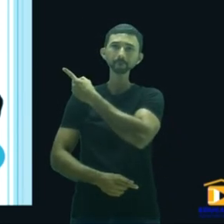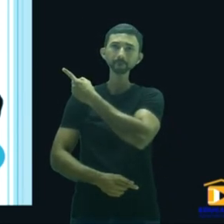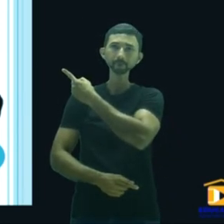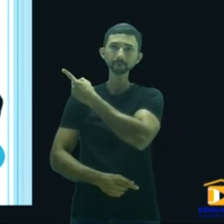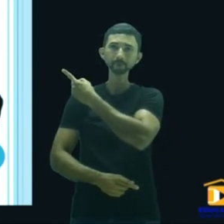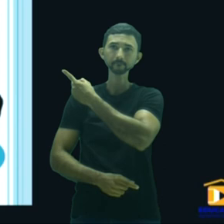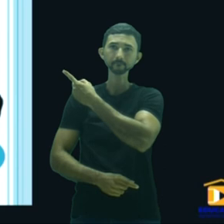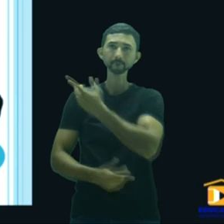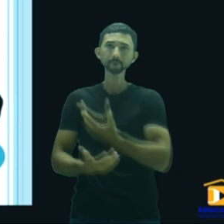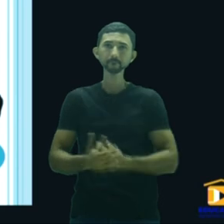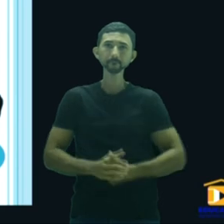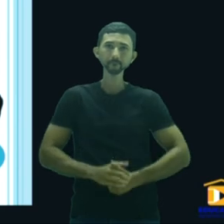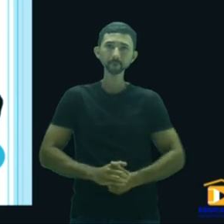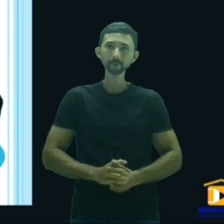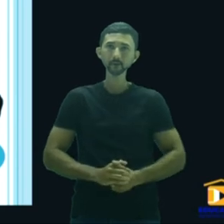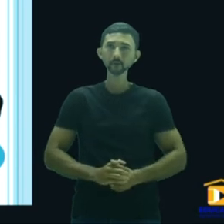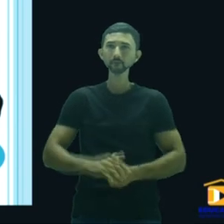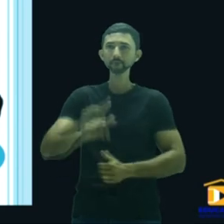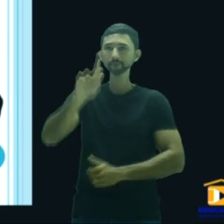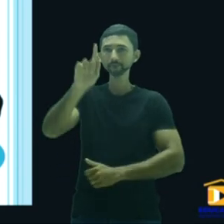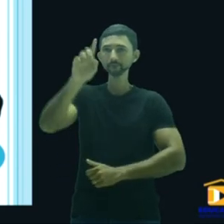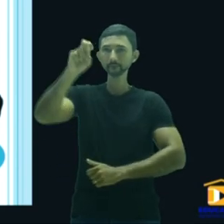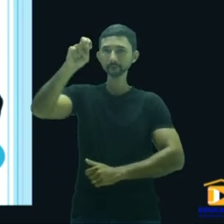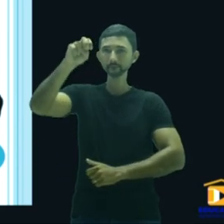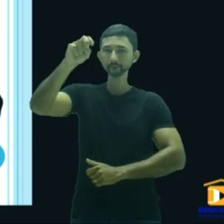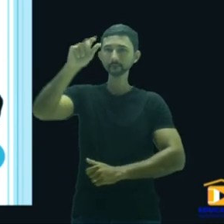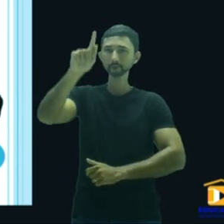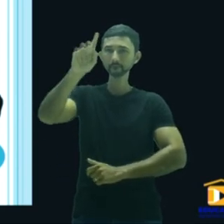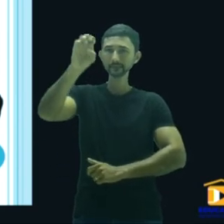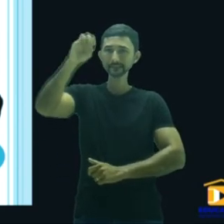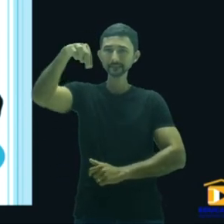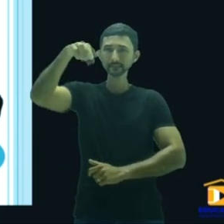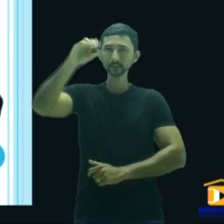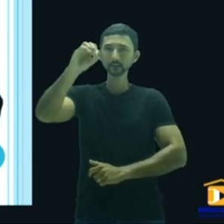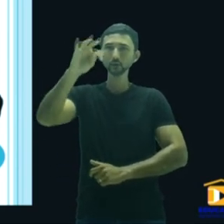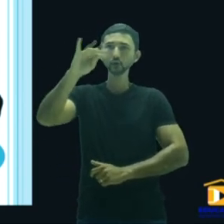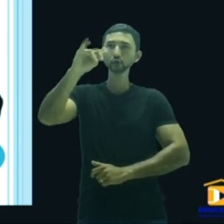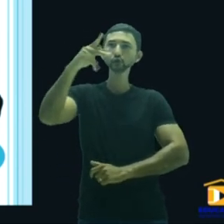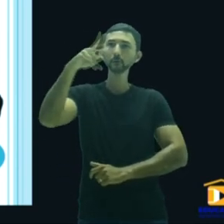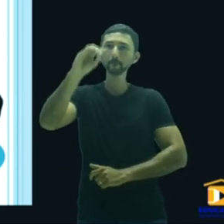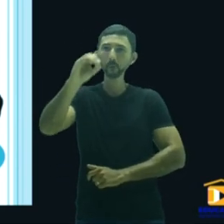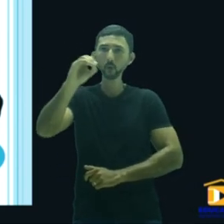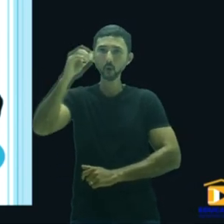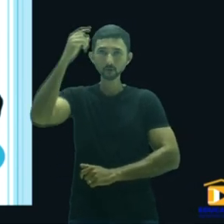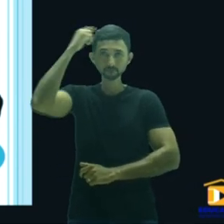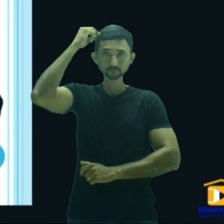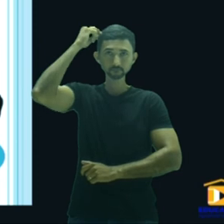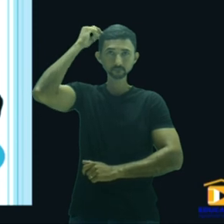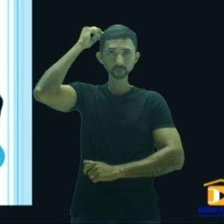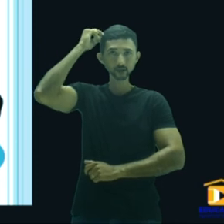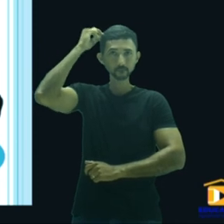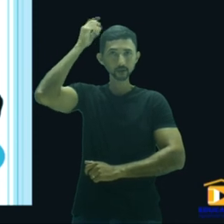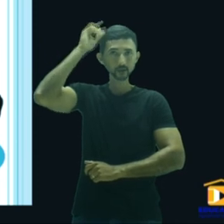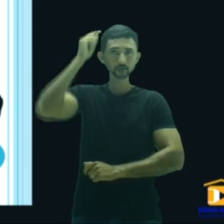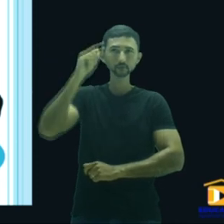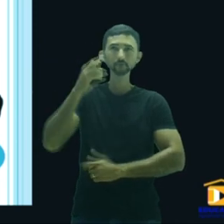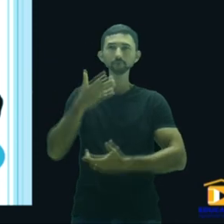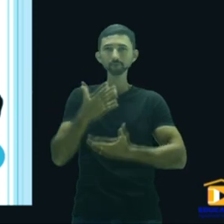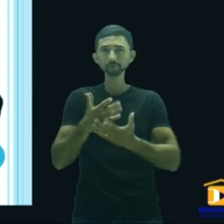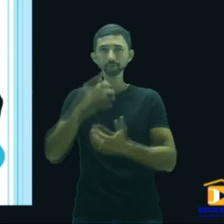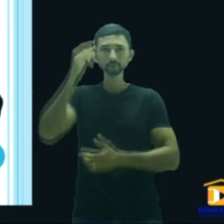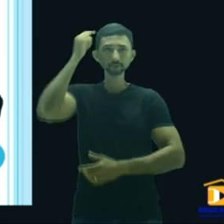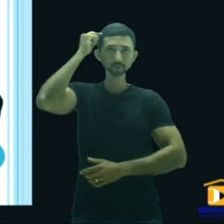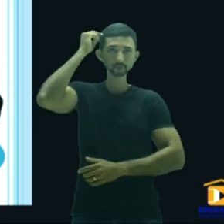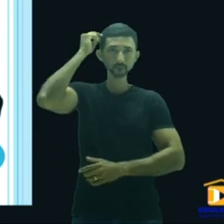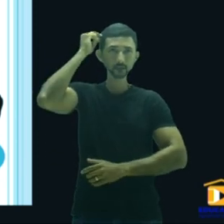um genótipo, para expressão de cabelo sem muita pigmentação, que a